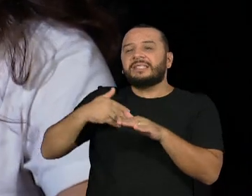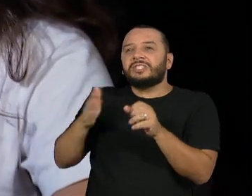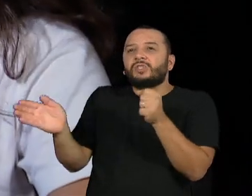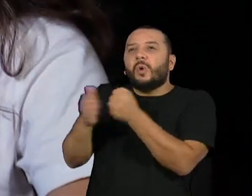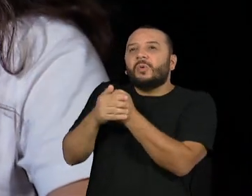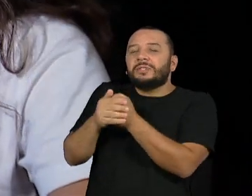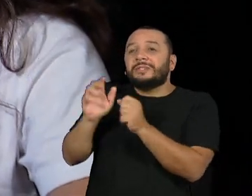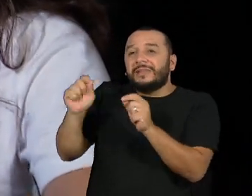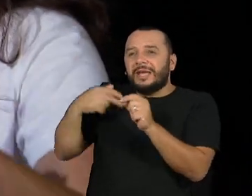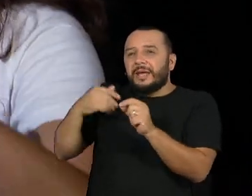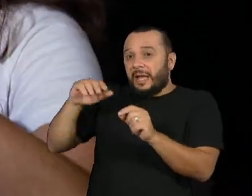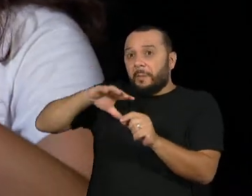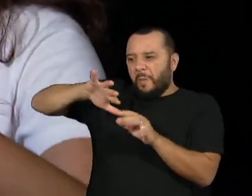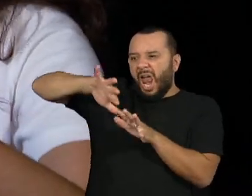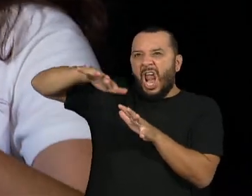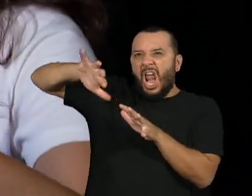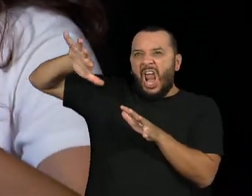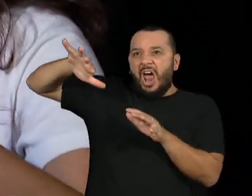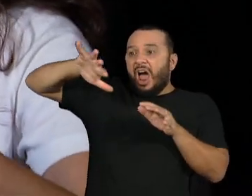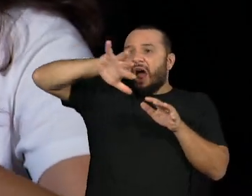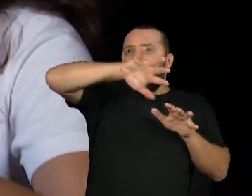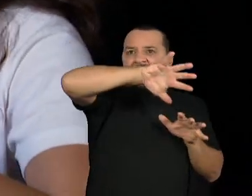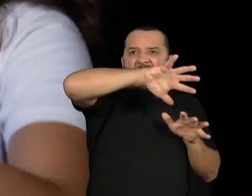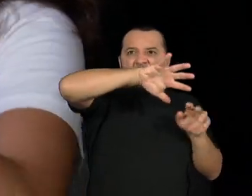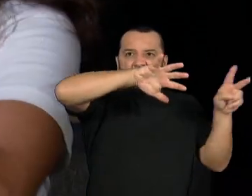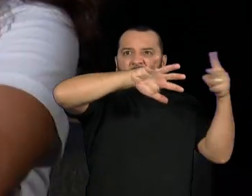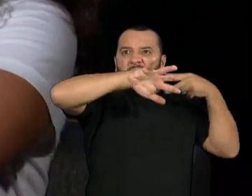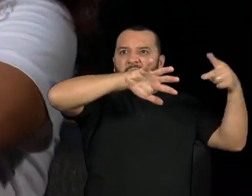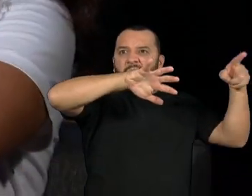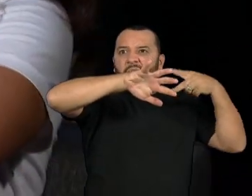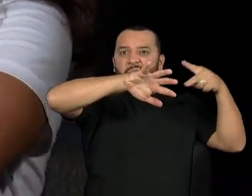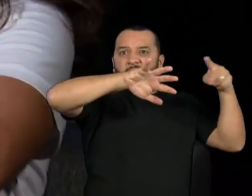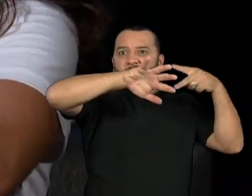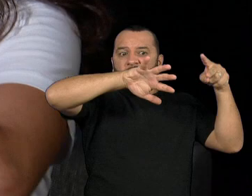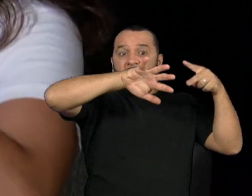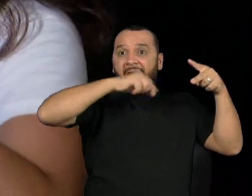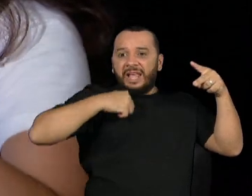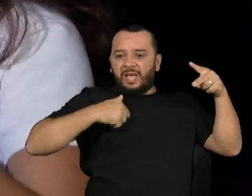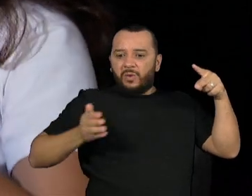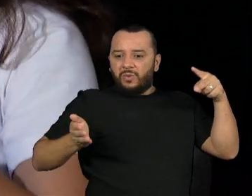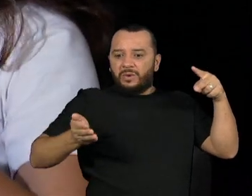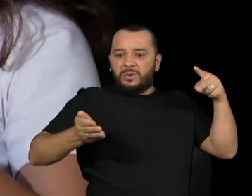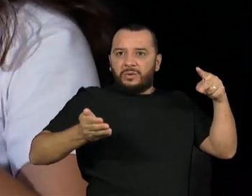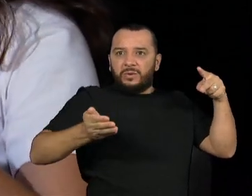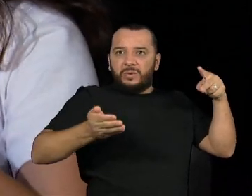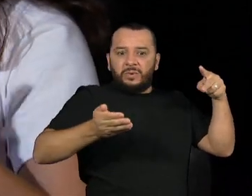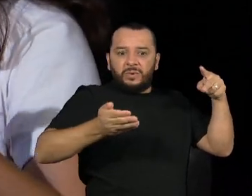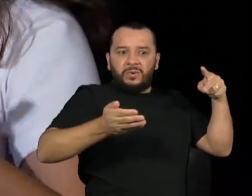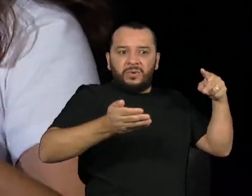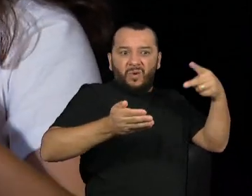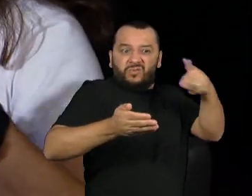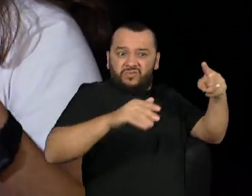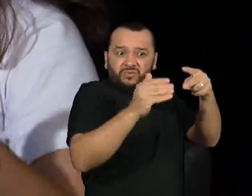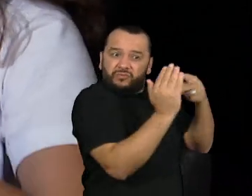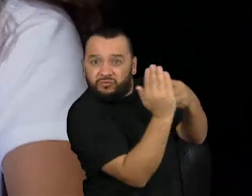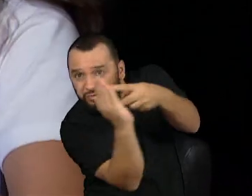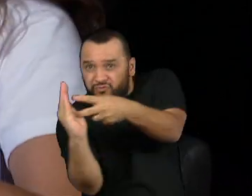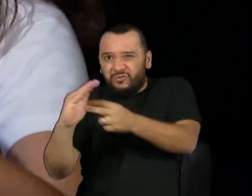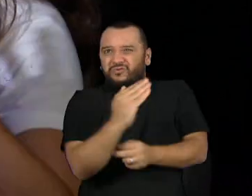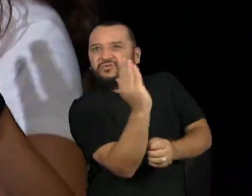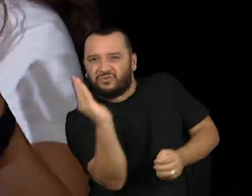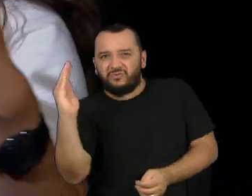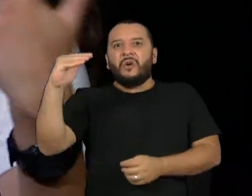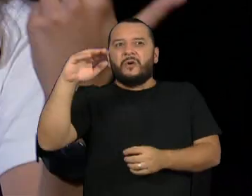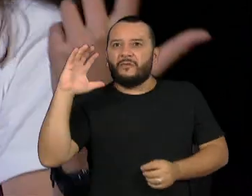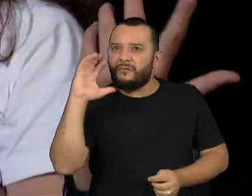muito, em cima de pedras que eu não via, que ficavam às vezes assim no nível da superfície e que eu não conseguia desviar, porque elas não tinham